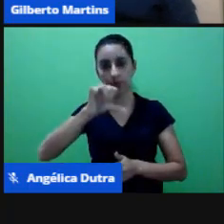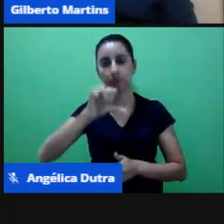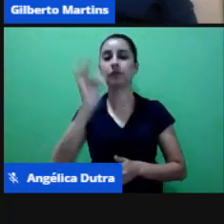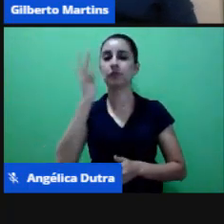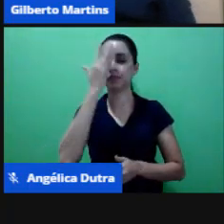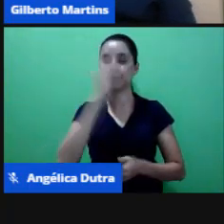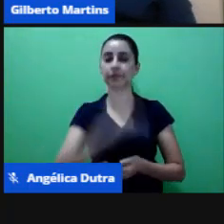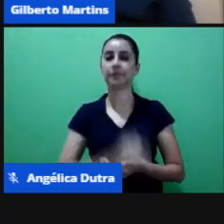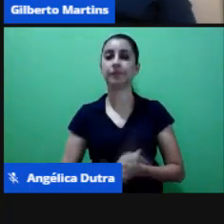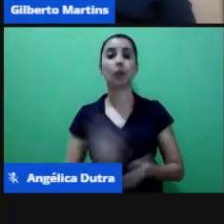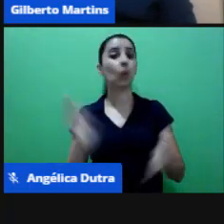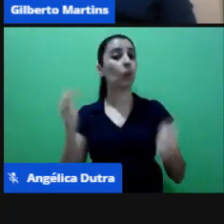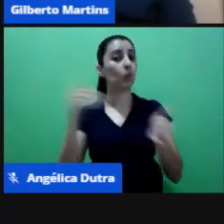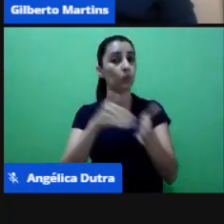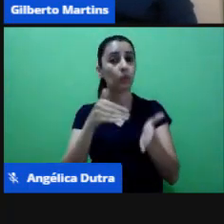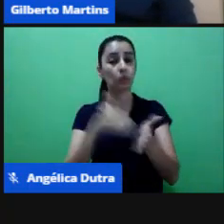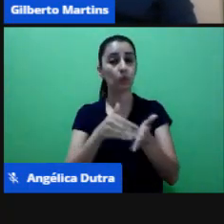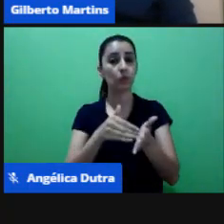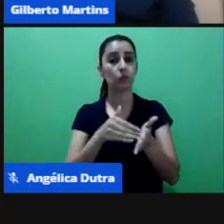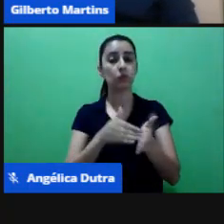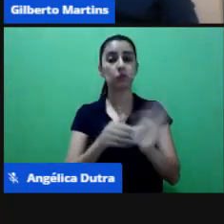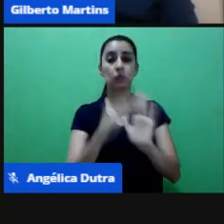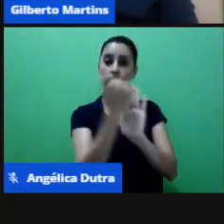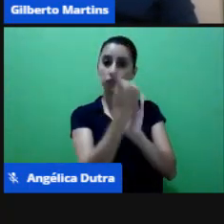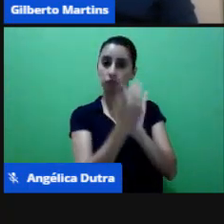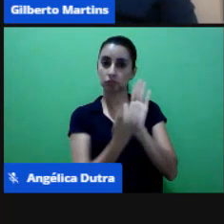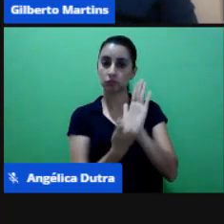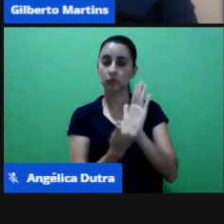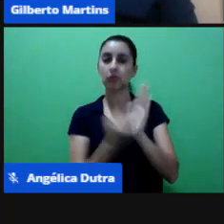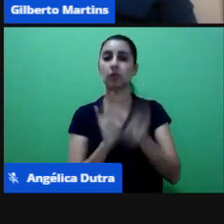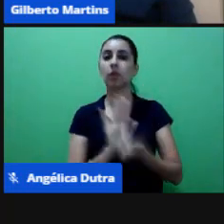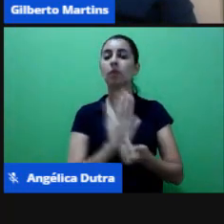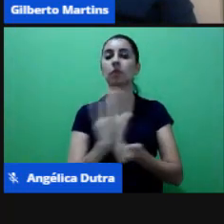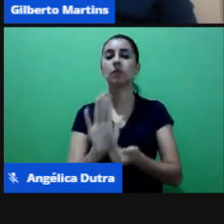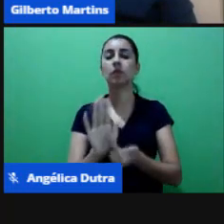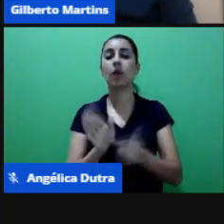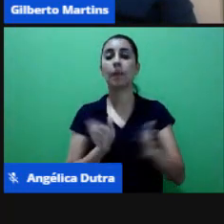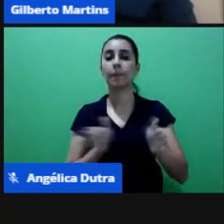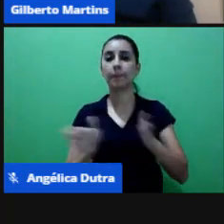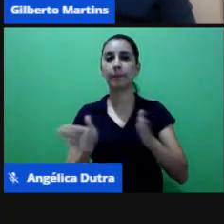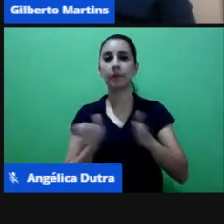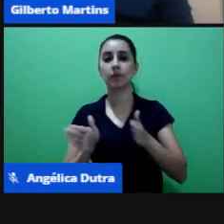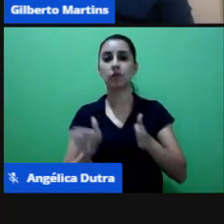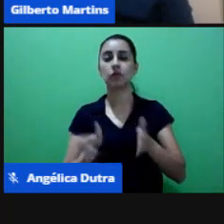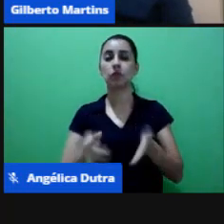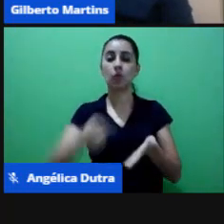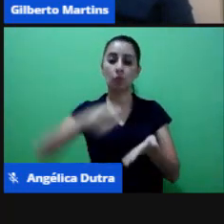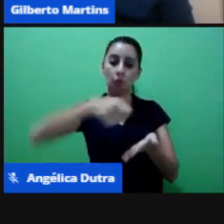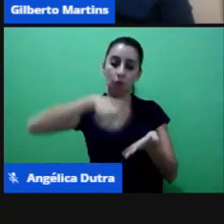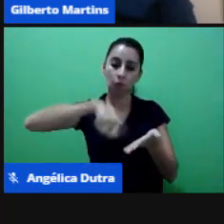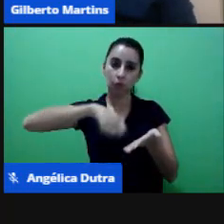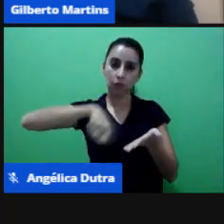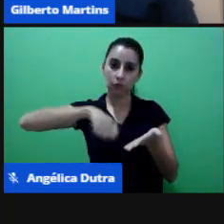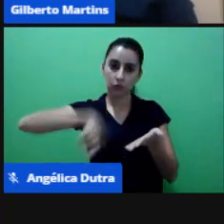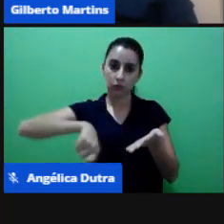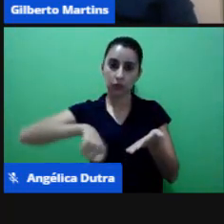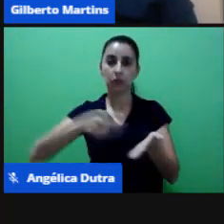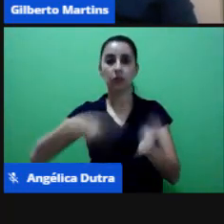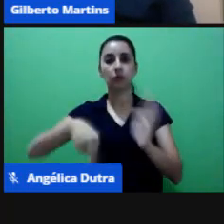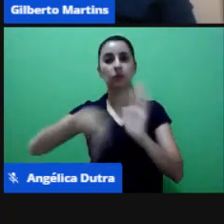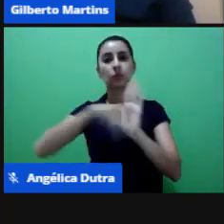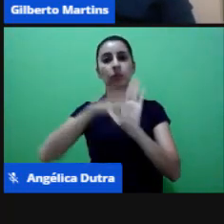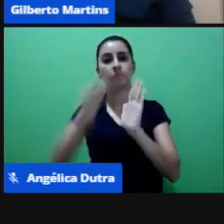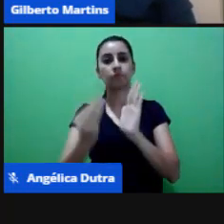item desse cronograma está aí exposto para o período de correção e tabulação desses dados,